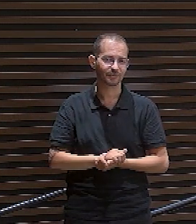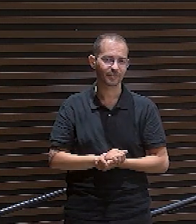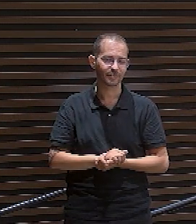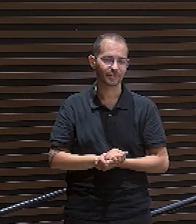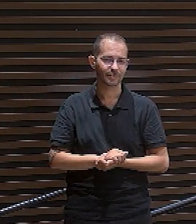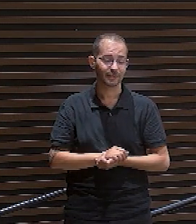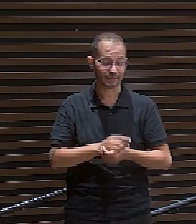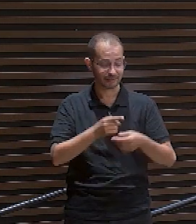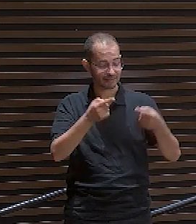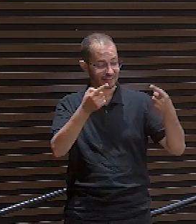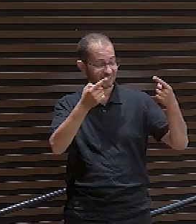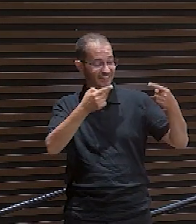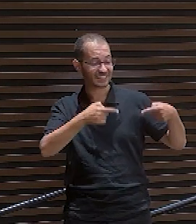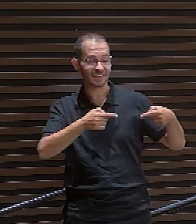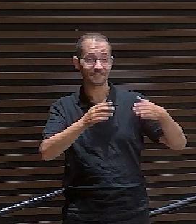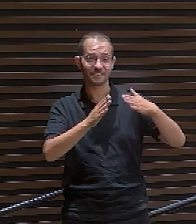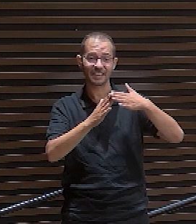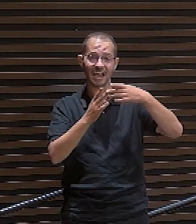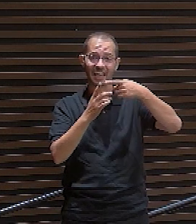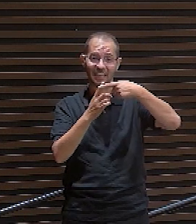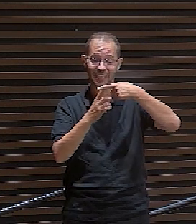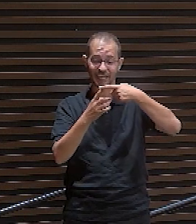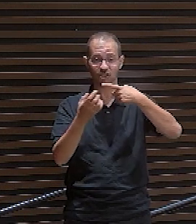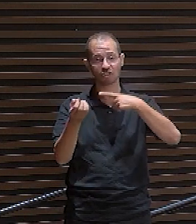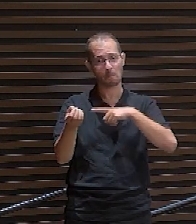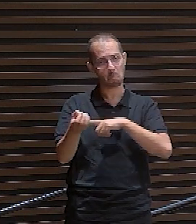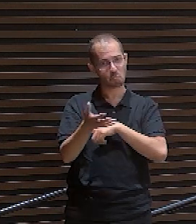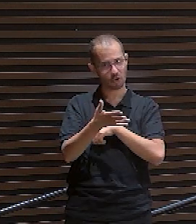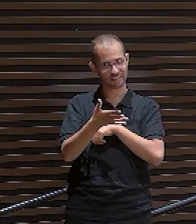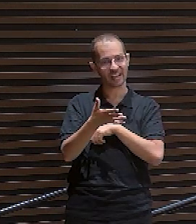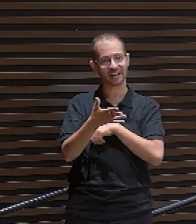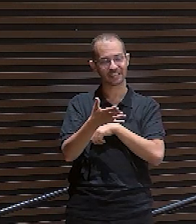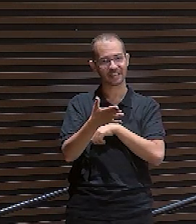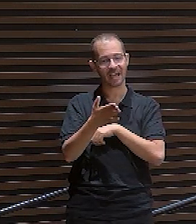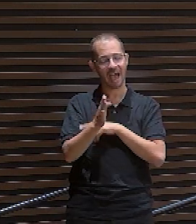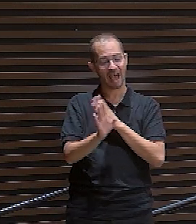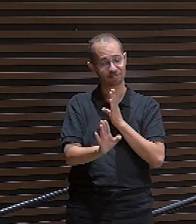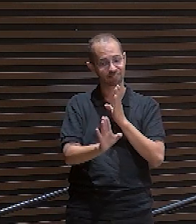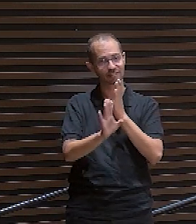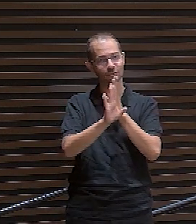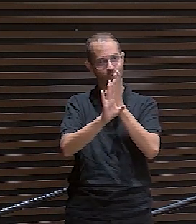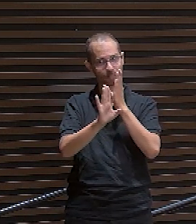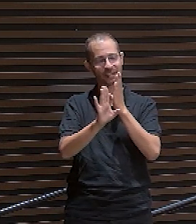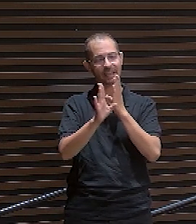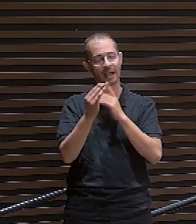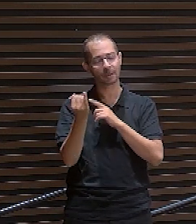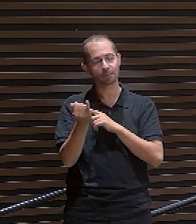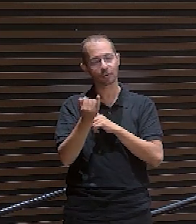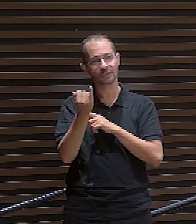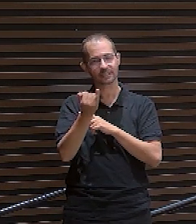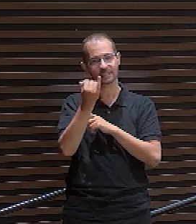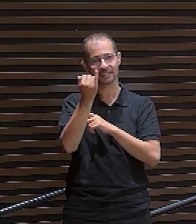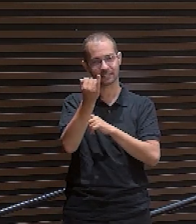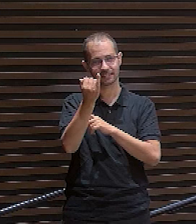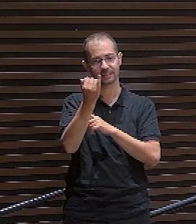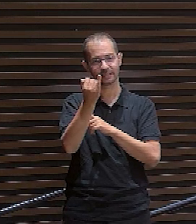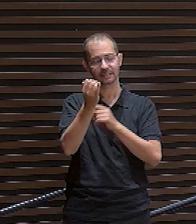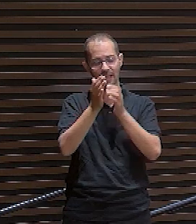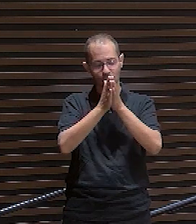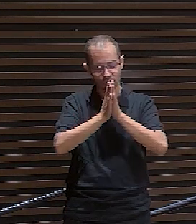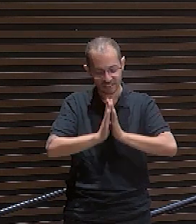desafia a igreja moderna a descobrir a essência da adoração verdadeira através da fé,